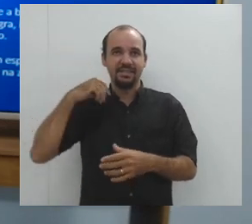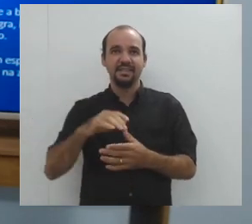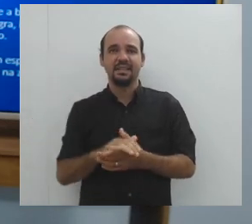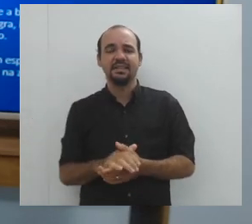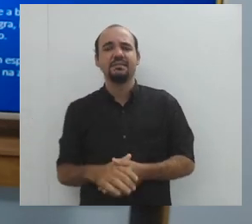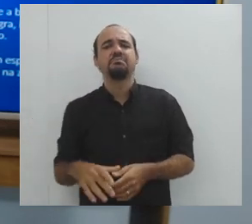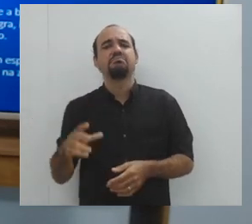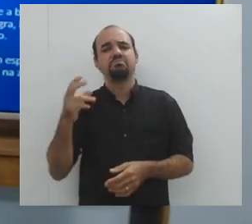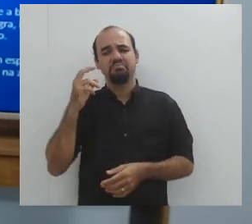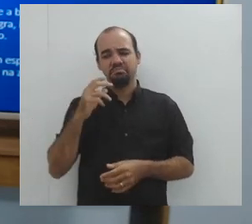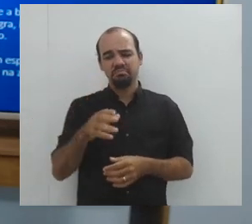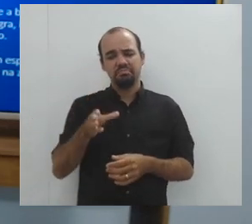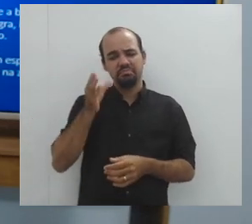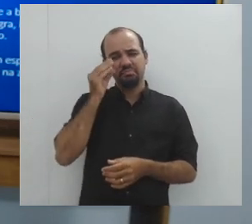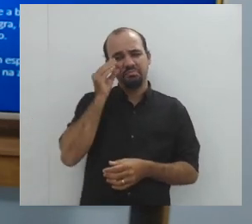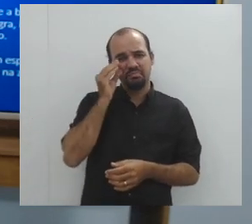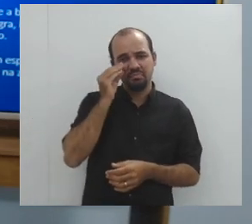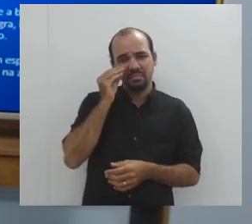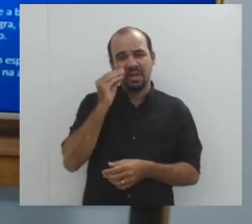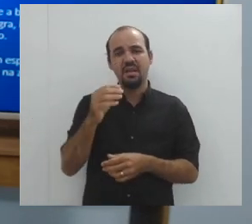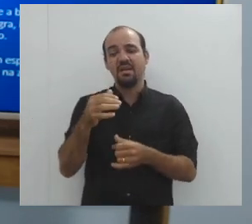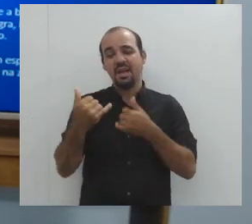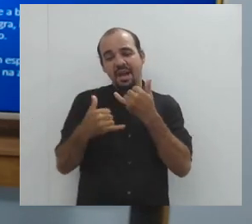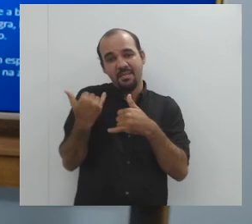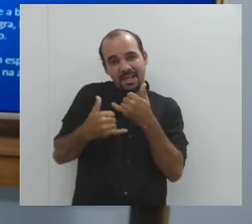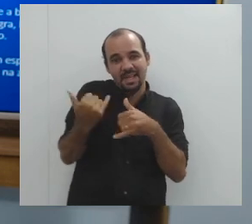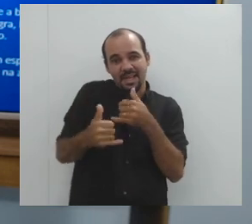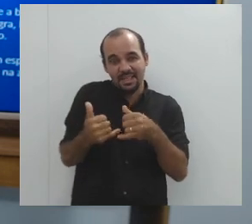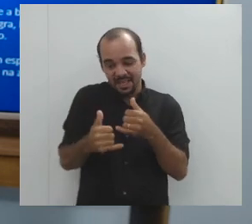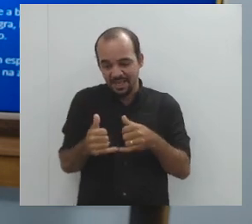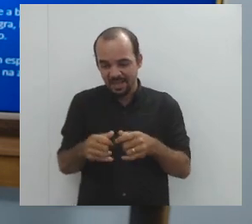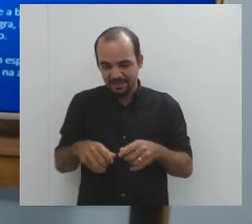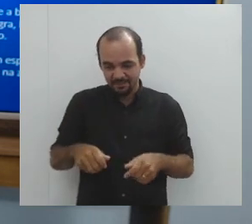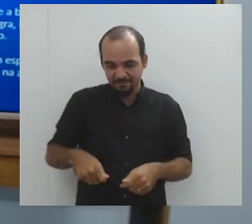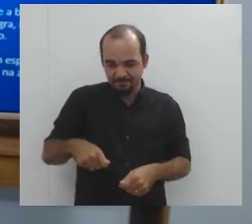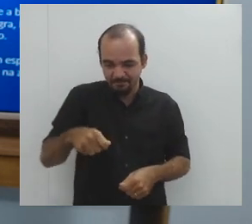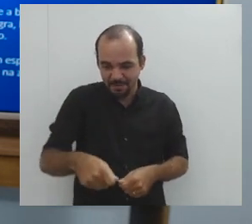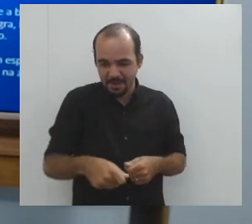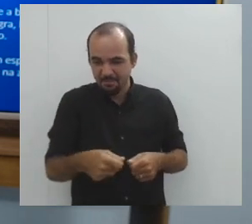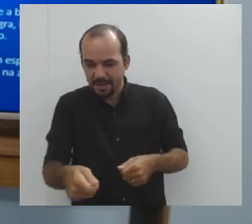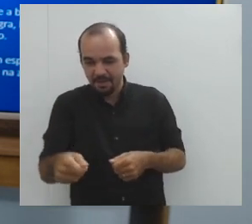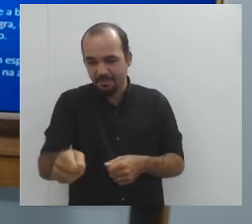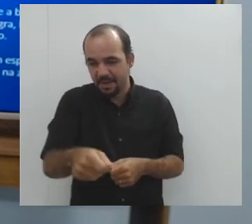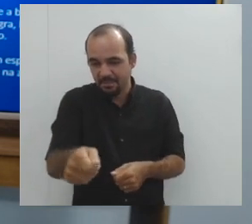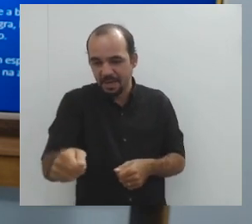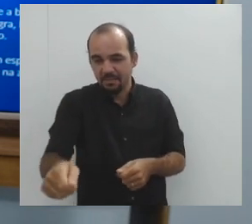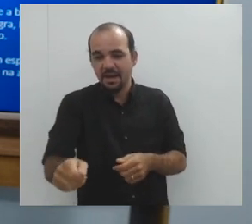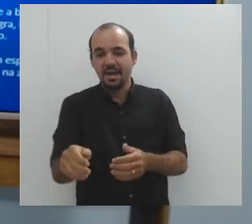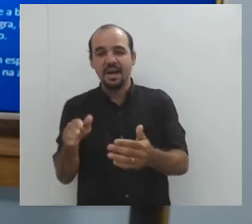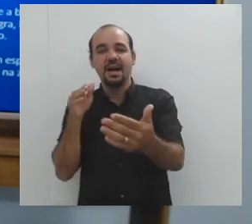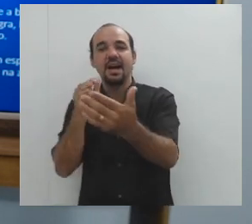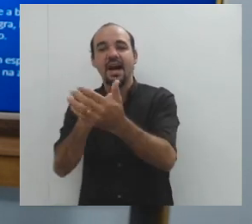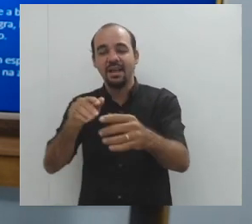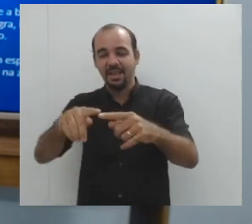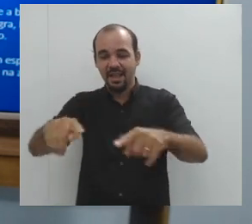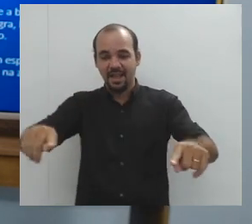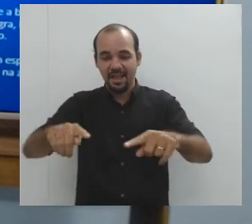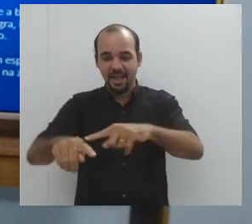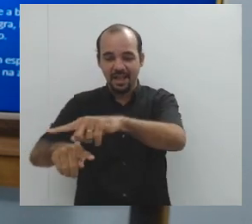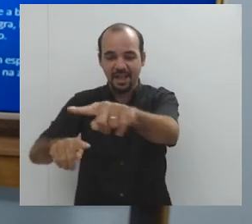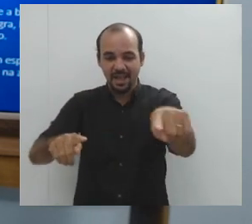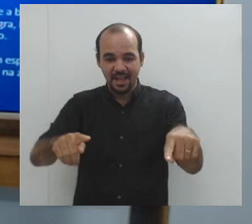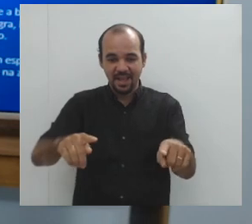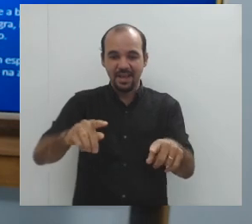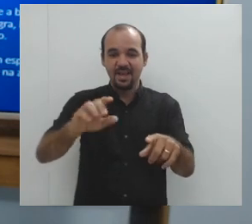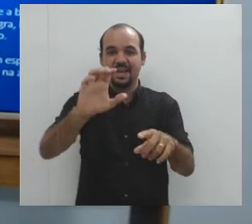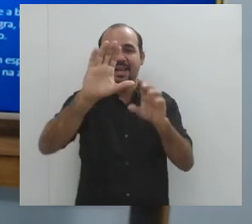o jogo da amarelinha, a sua dinâmica, ela tem o céu, que é o objetivo de você chegar. E você chega no céu